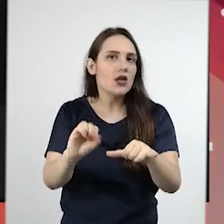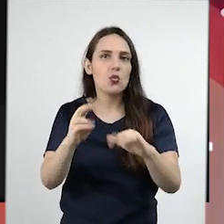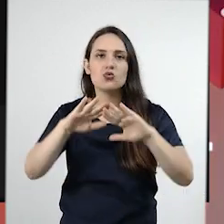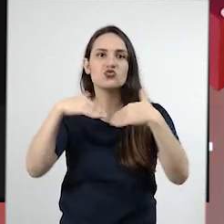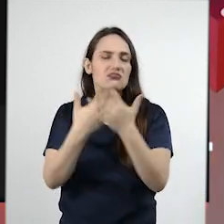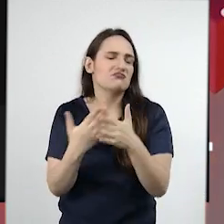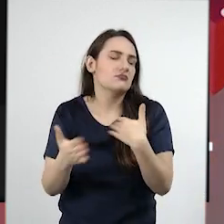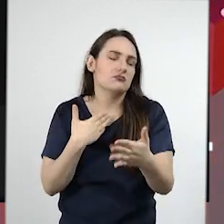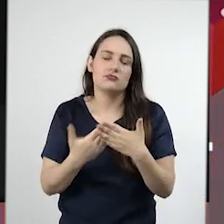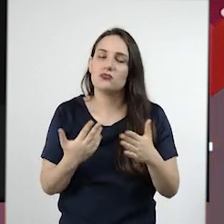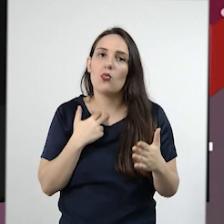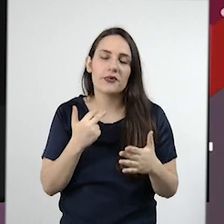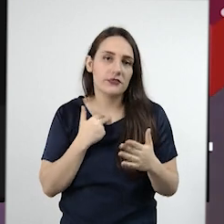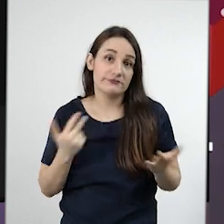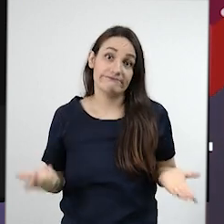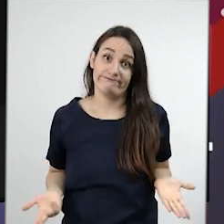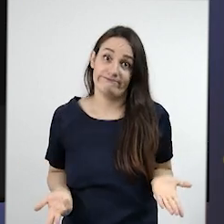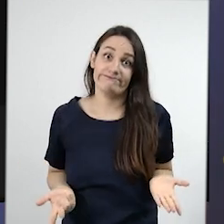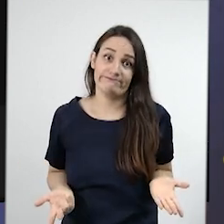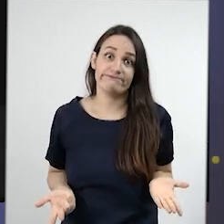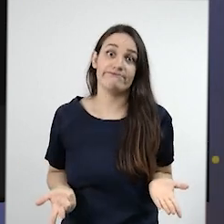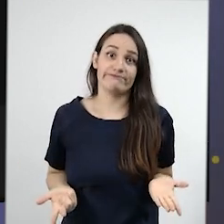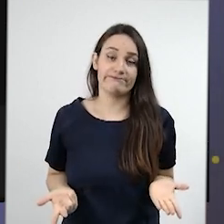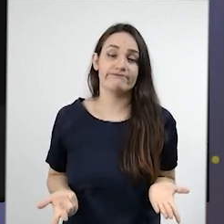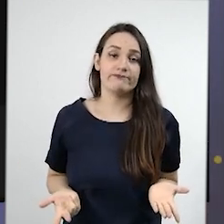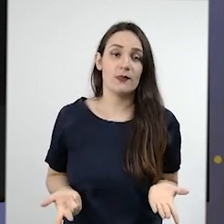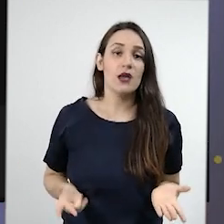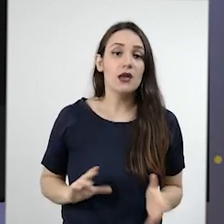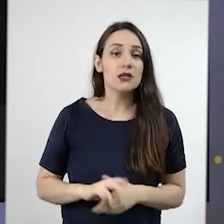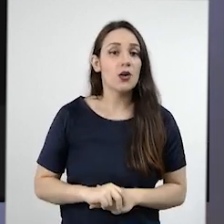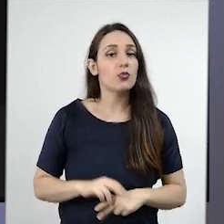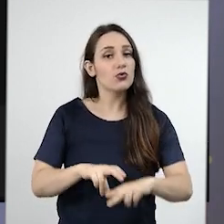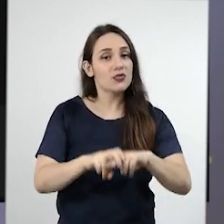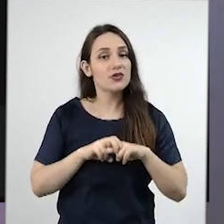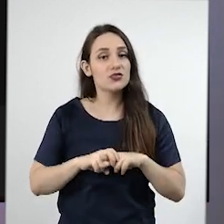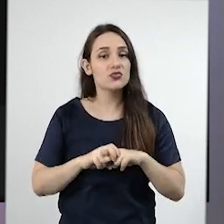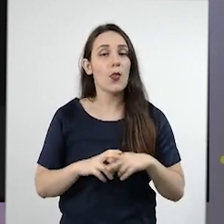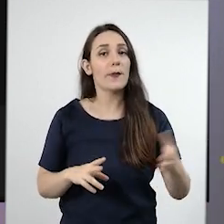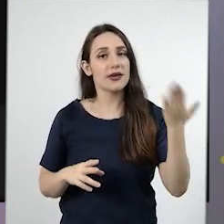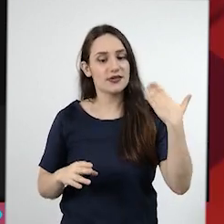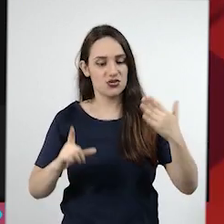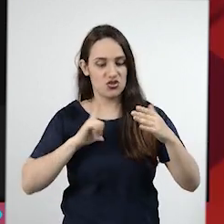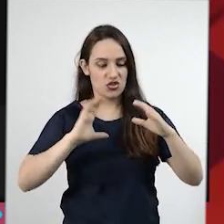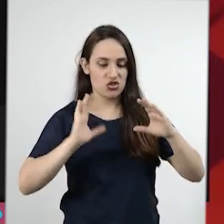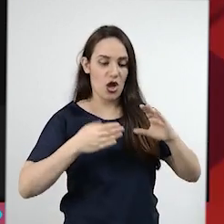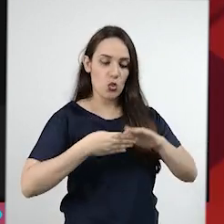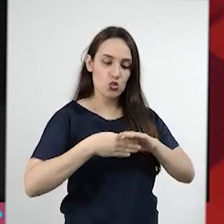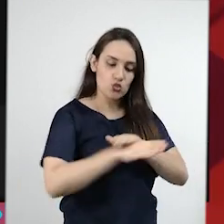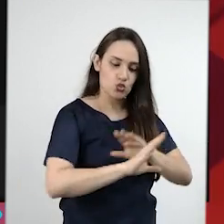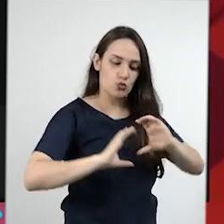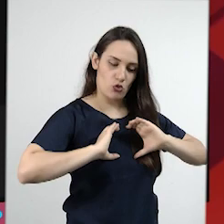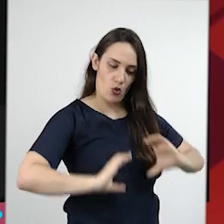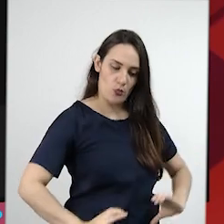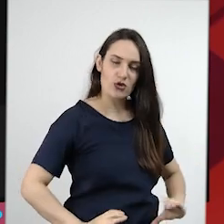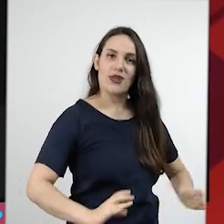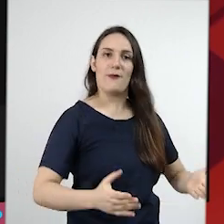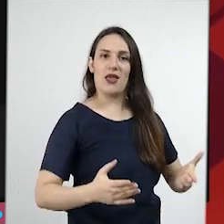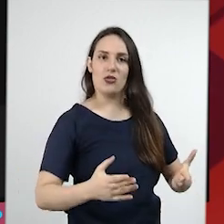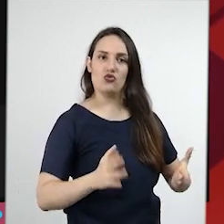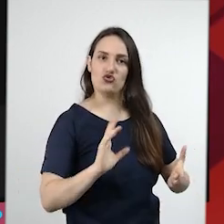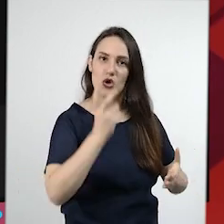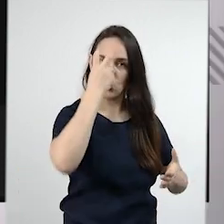E então, como nós temos esses padrões comportamentais enquanto traços